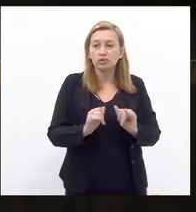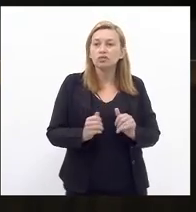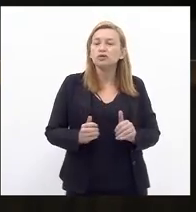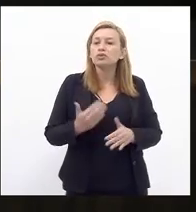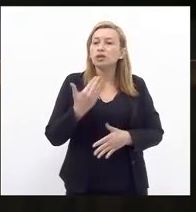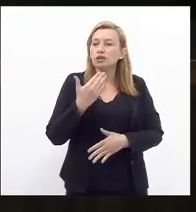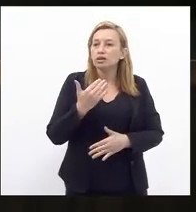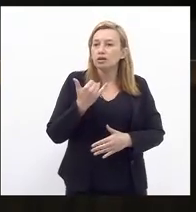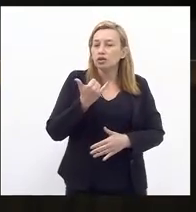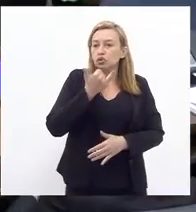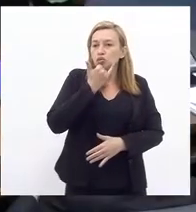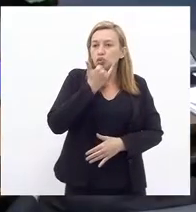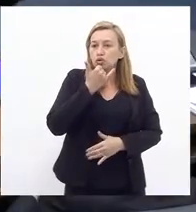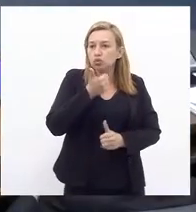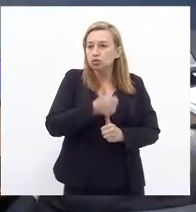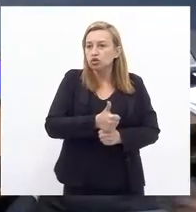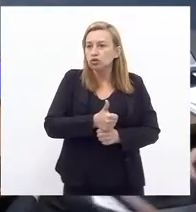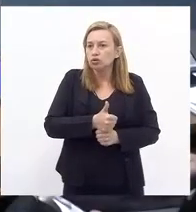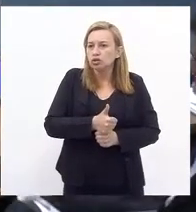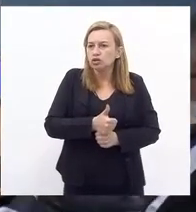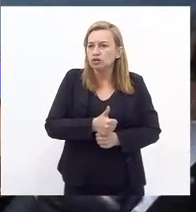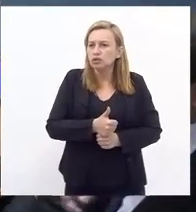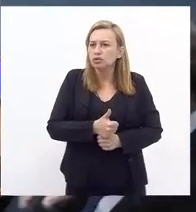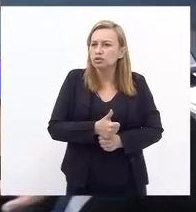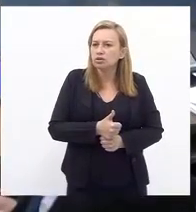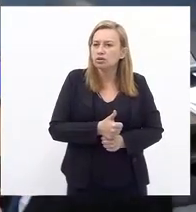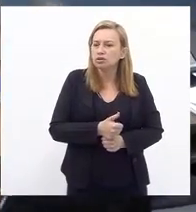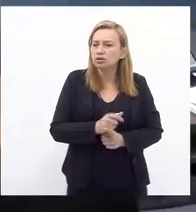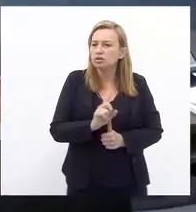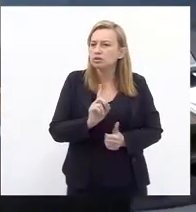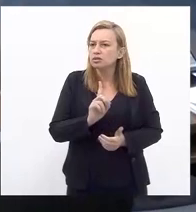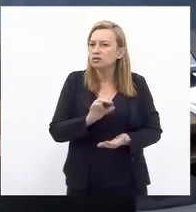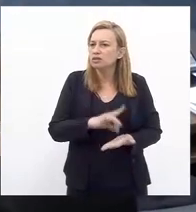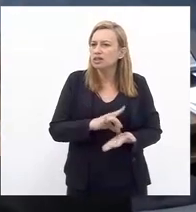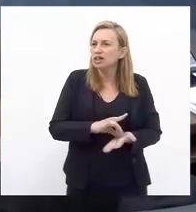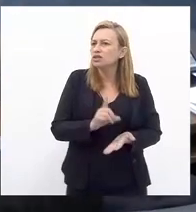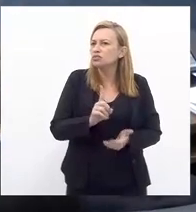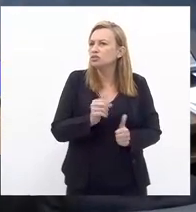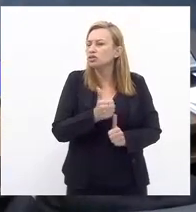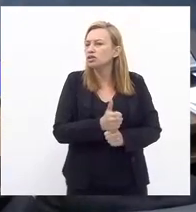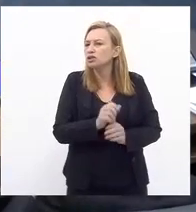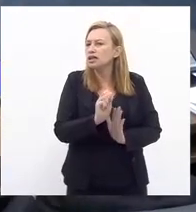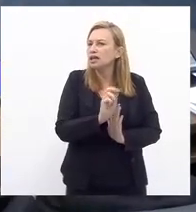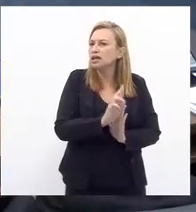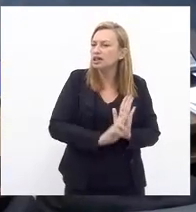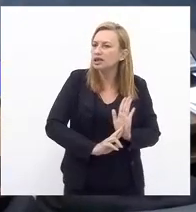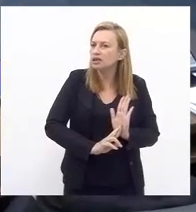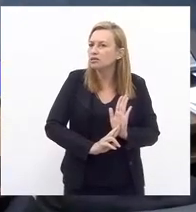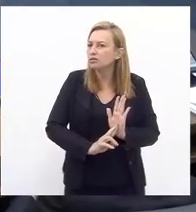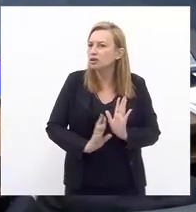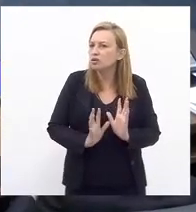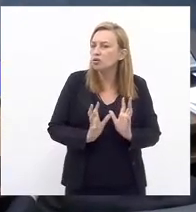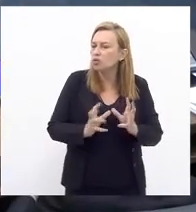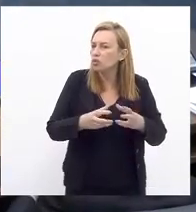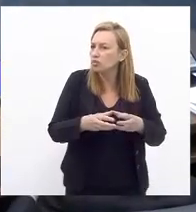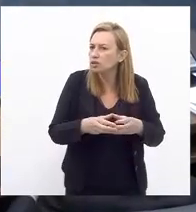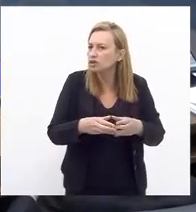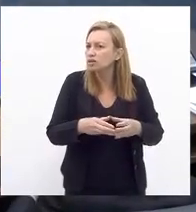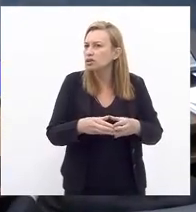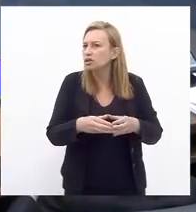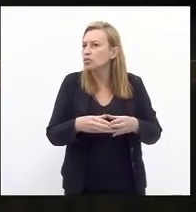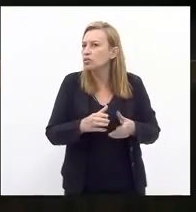pegam construtivo e não é verdade não é substantivo é a redação da Comissão